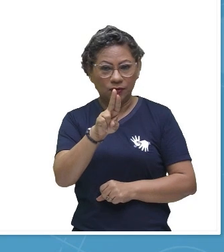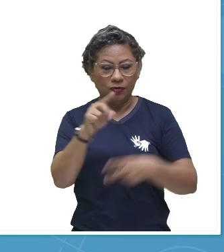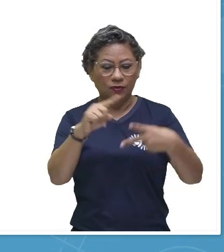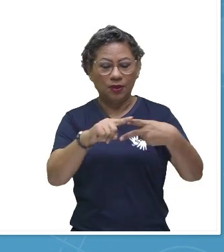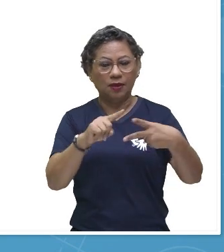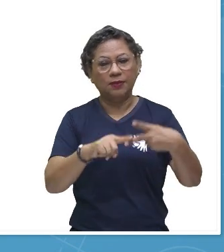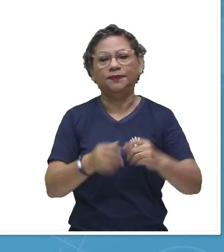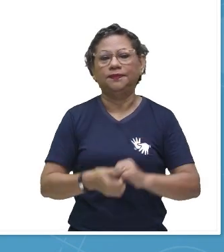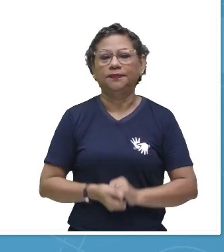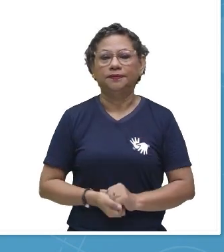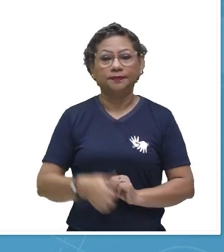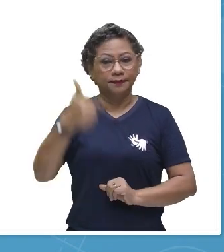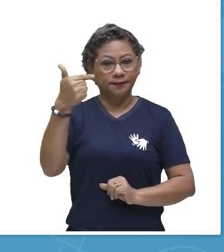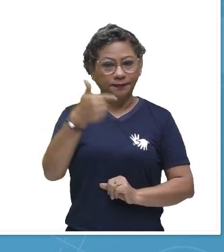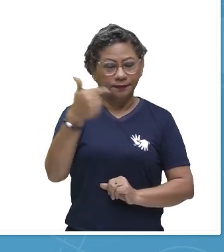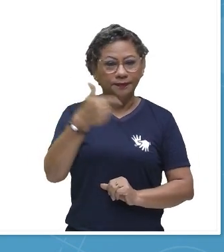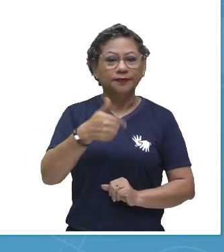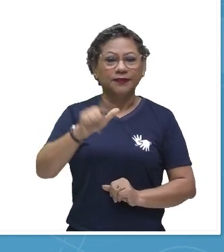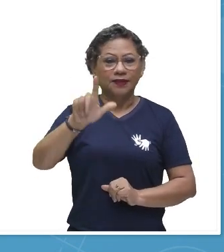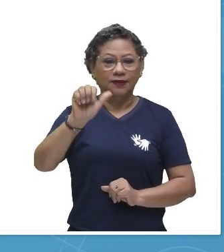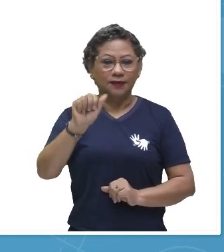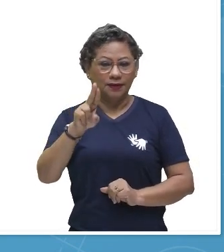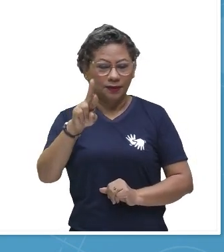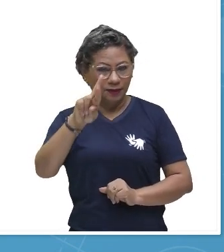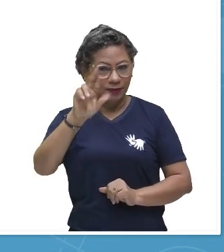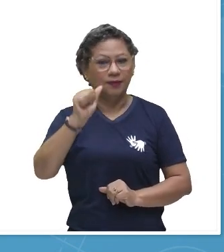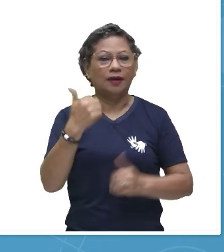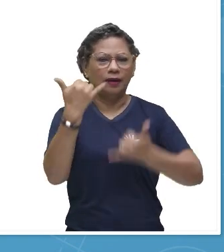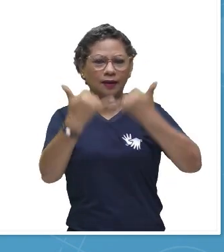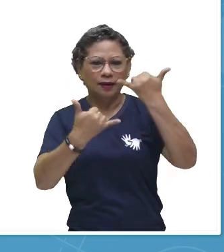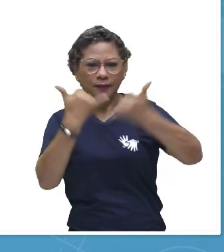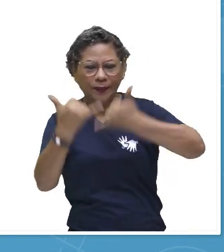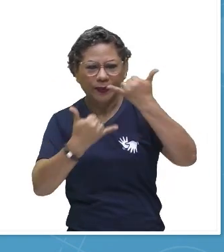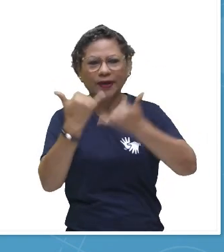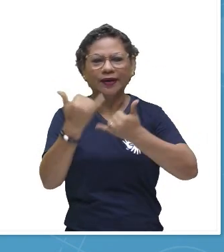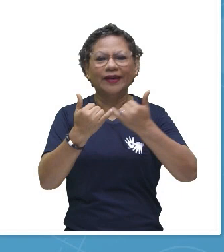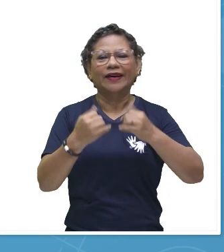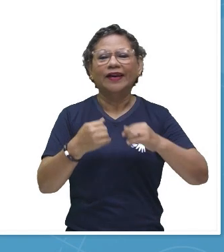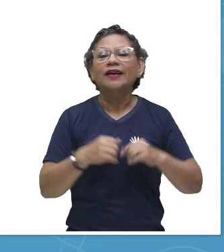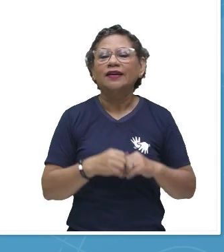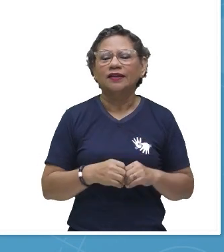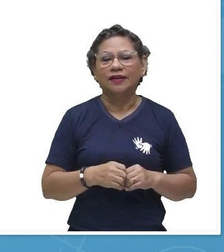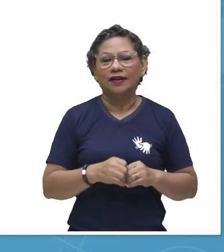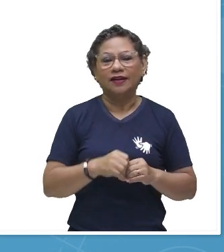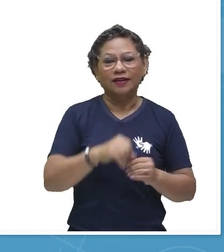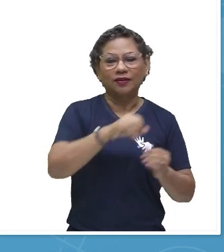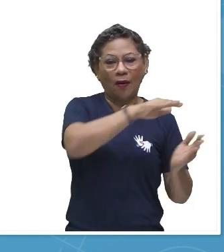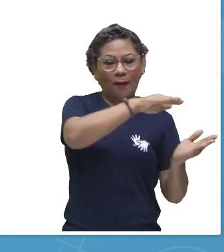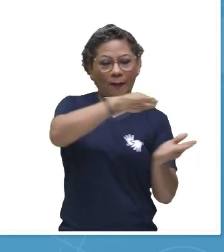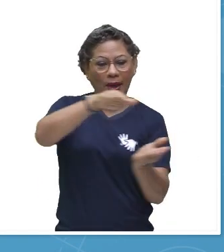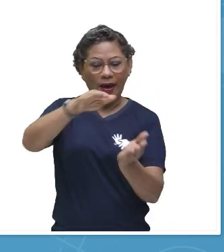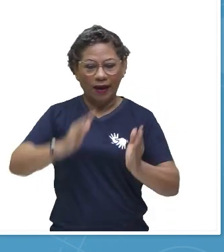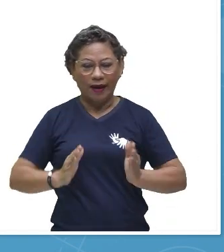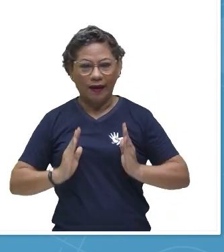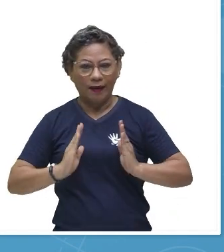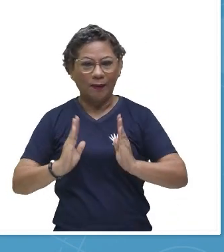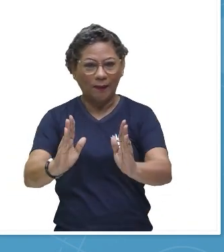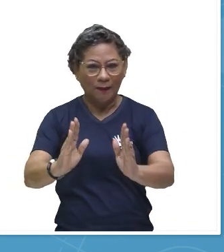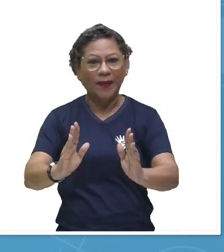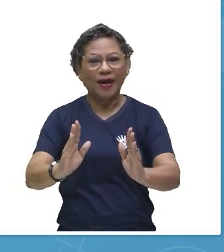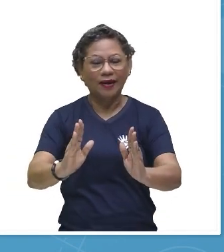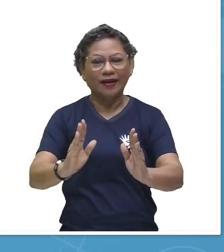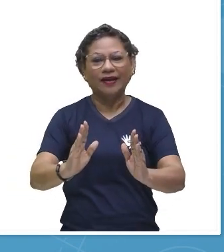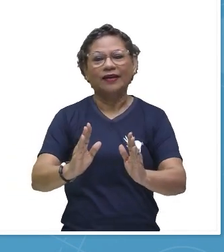questão. Laura estava brincando de identificar retas paralelas e concorrentes, usando palitos coloridos,